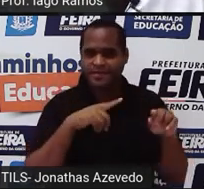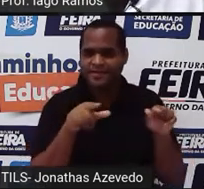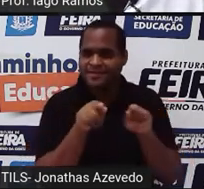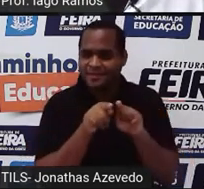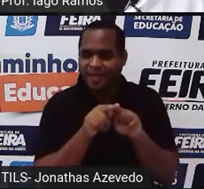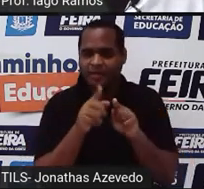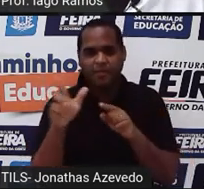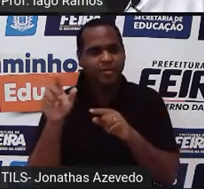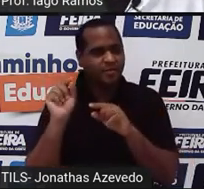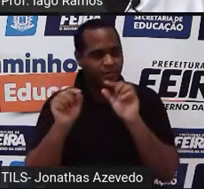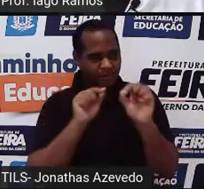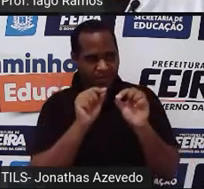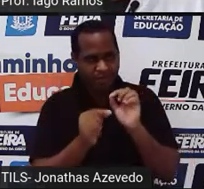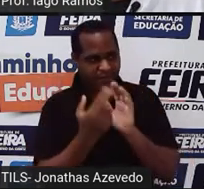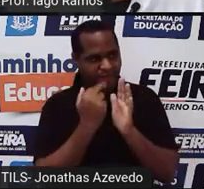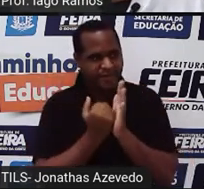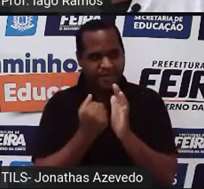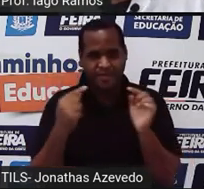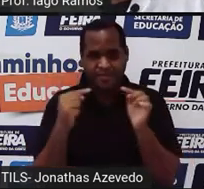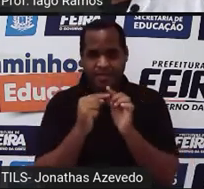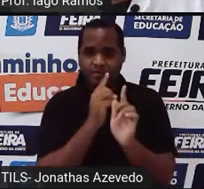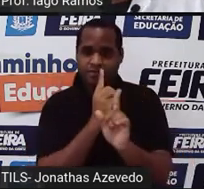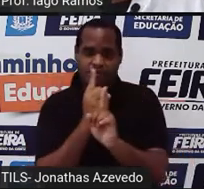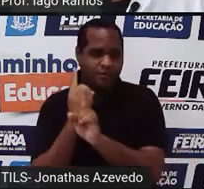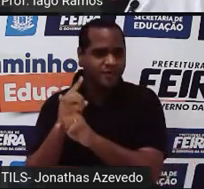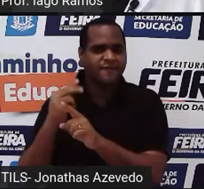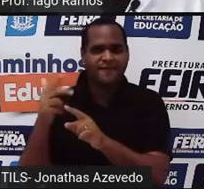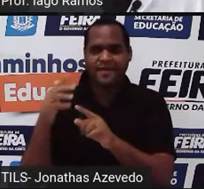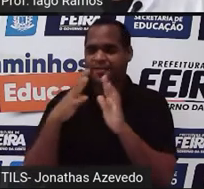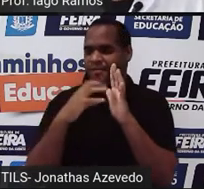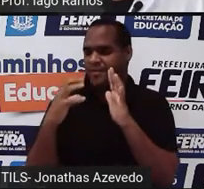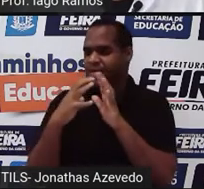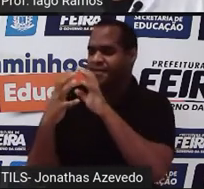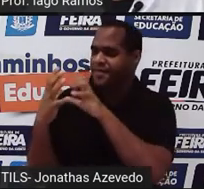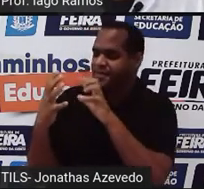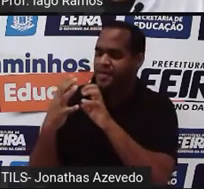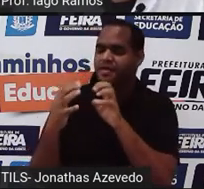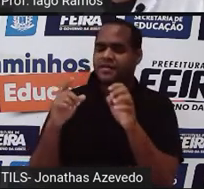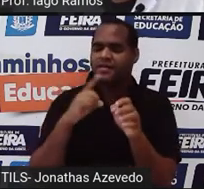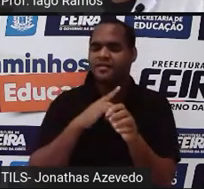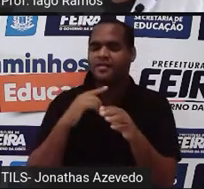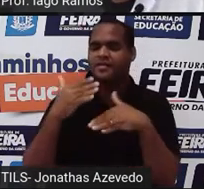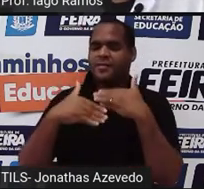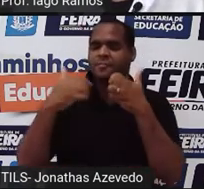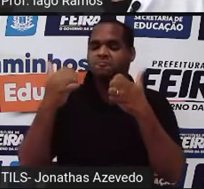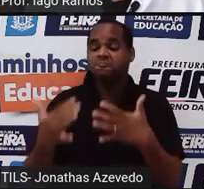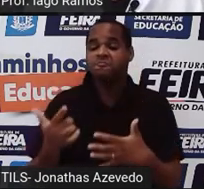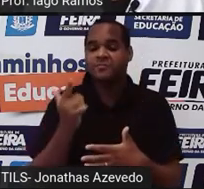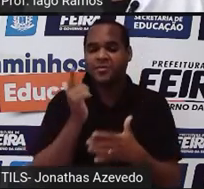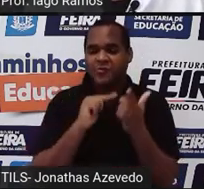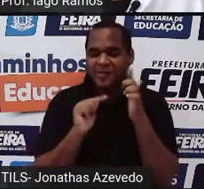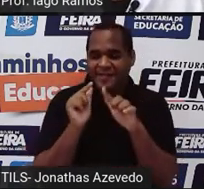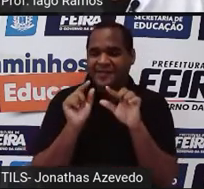figura encontrando os seus reflexos, eu vou ter como depois